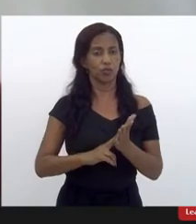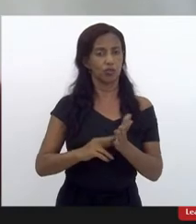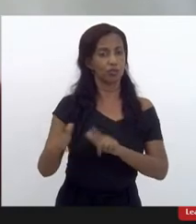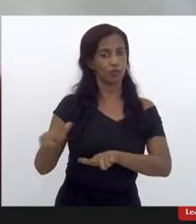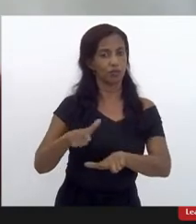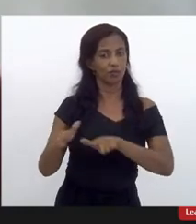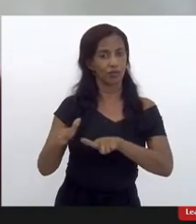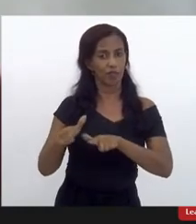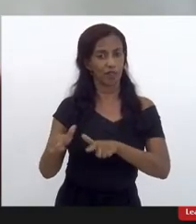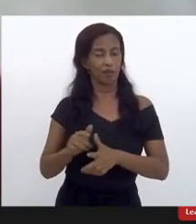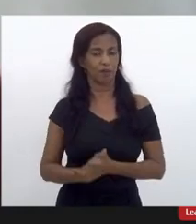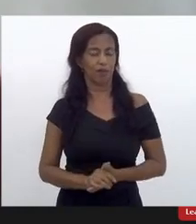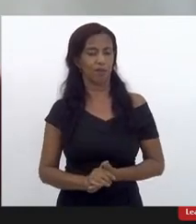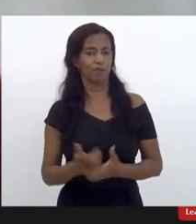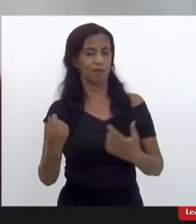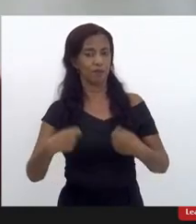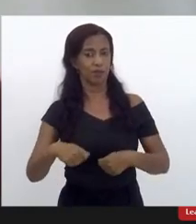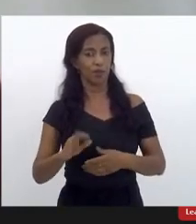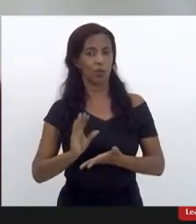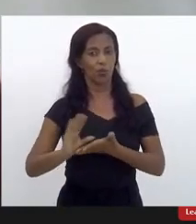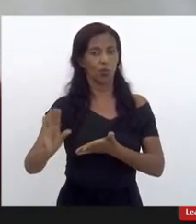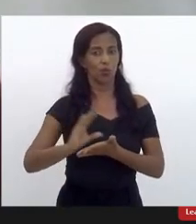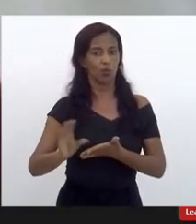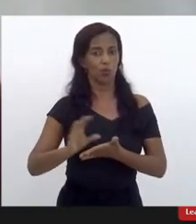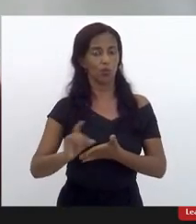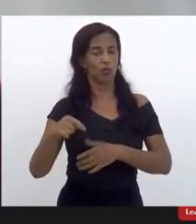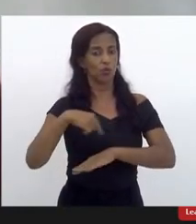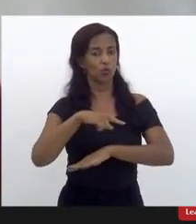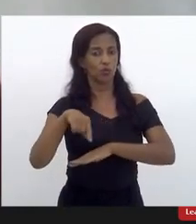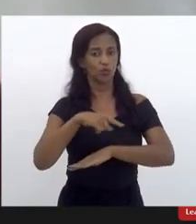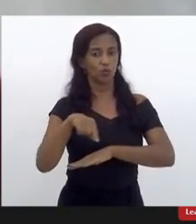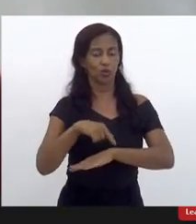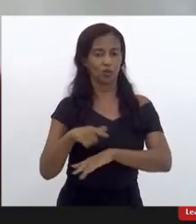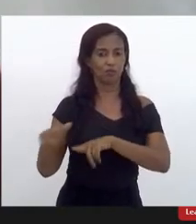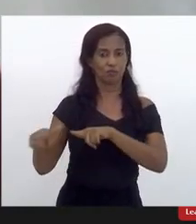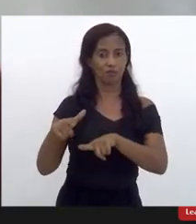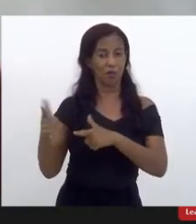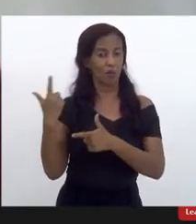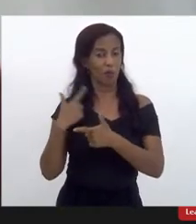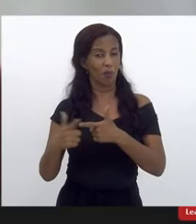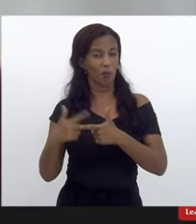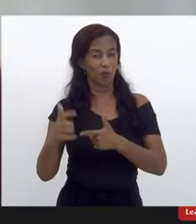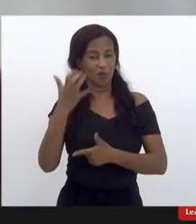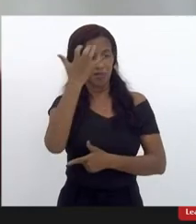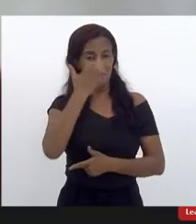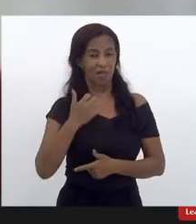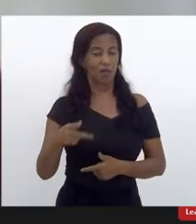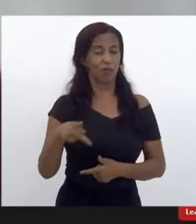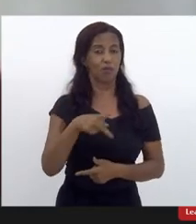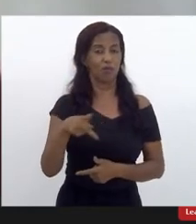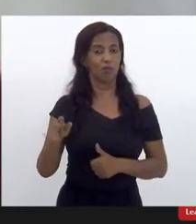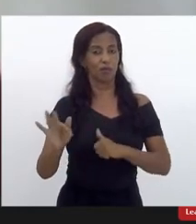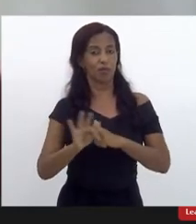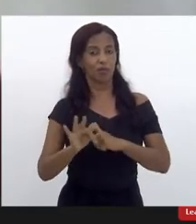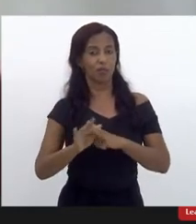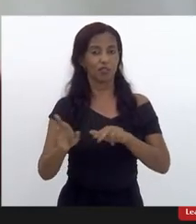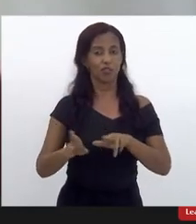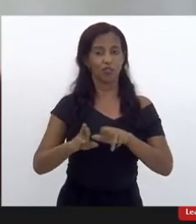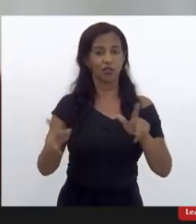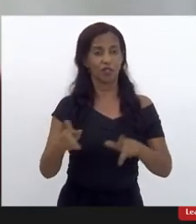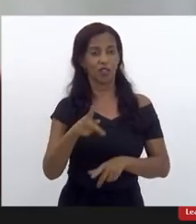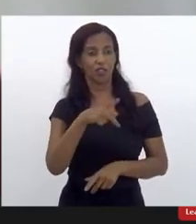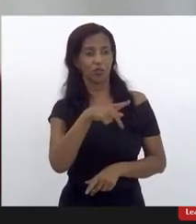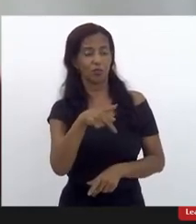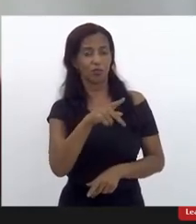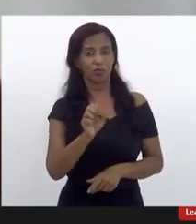a regularização do RAT, o auxílio de jornada estendida, que é um problema grave da rede. O professor da FATEC, diferente do professor